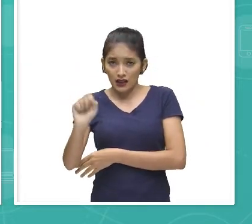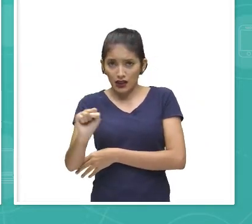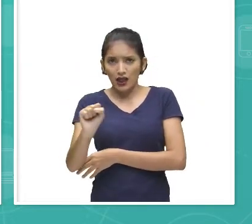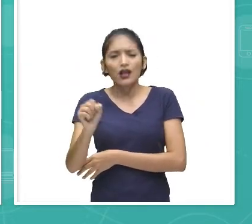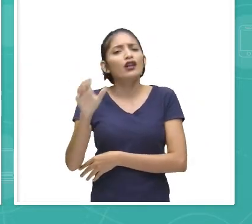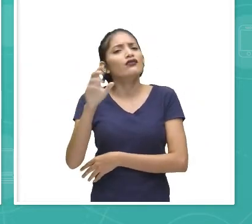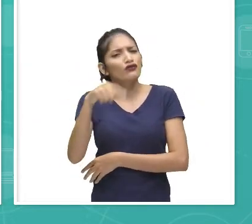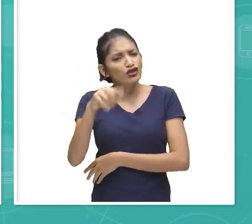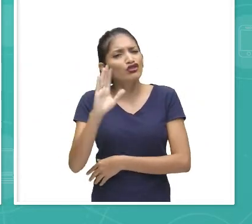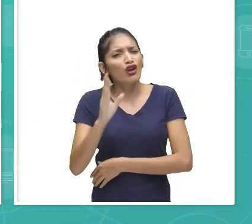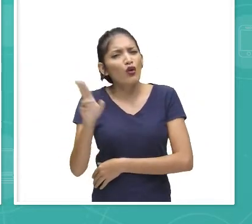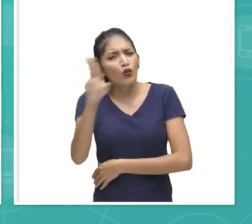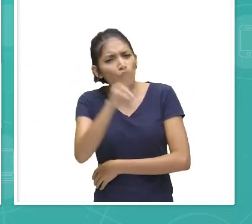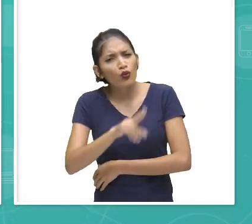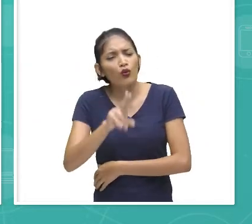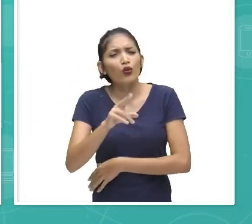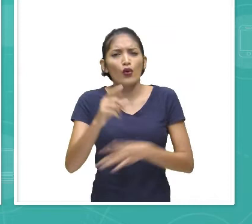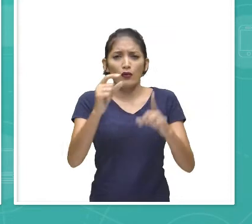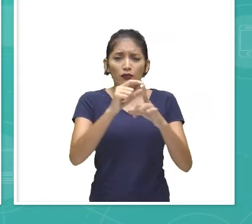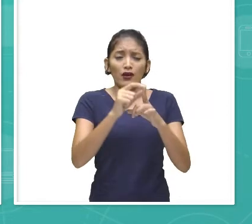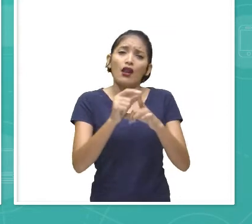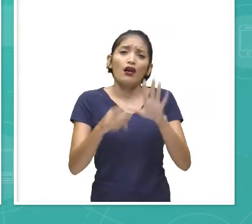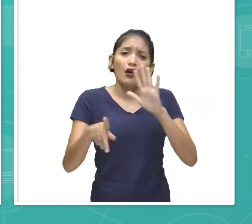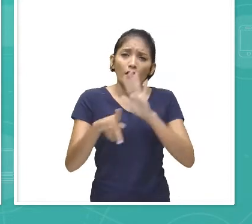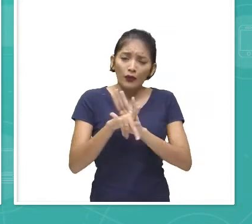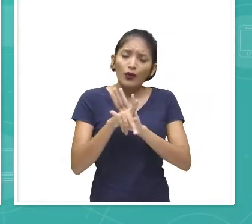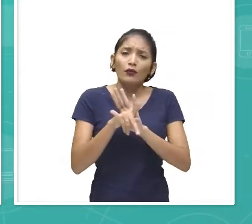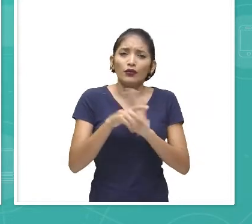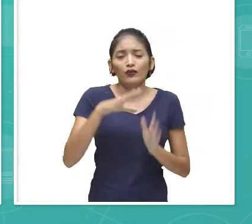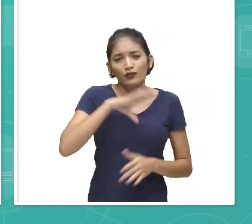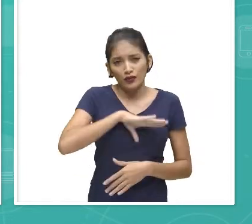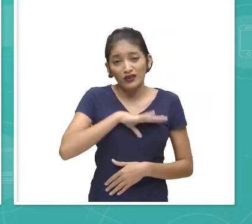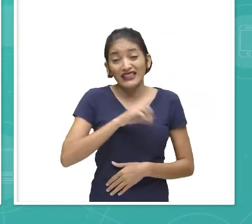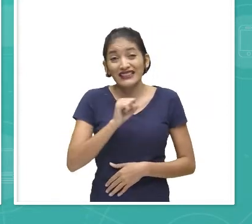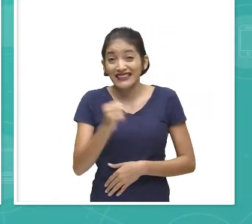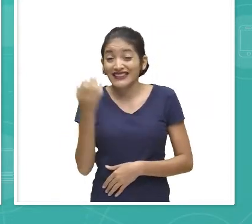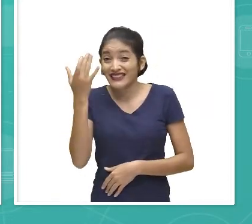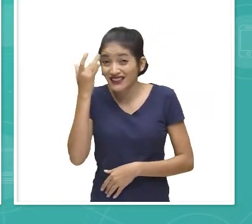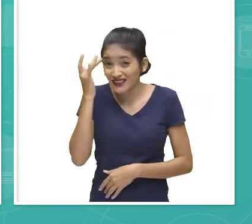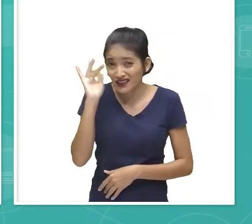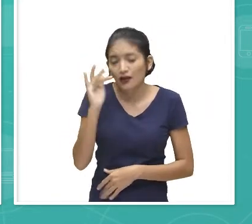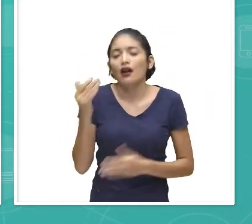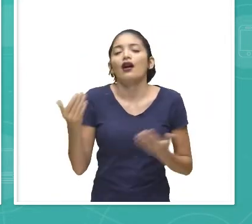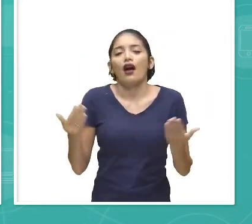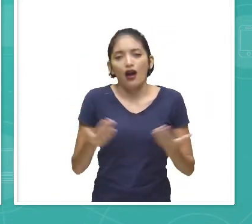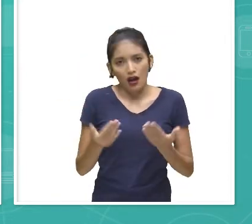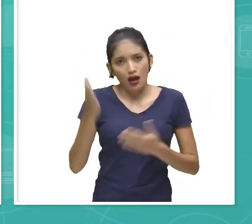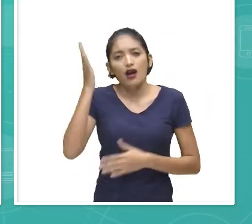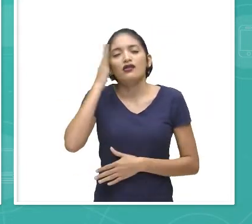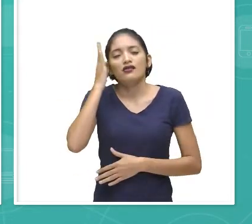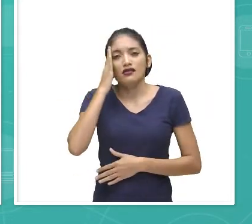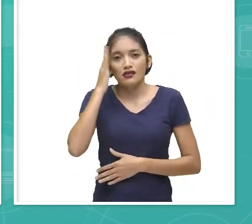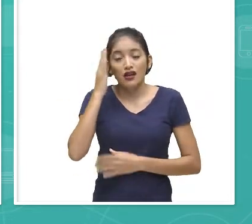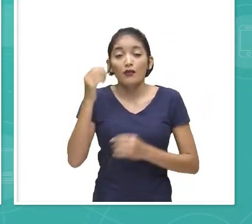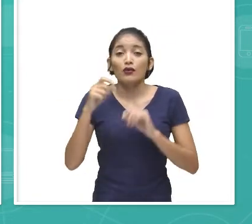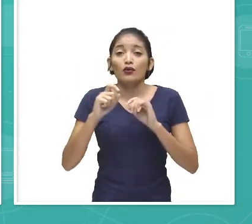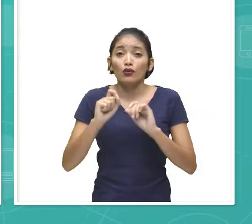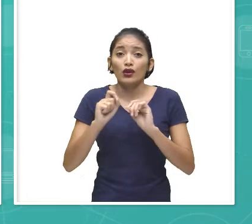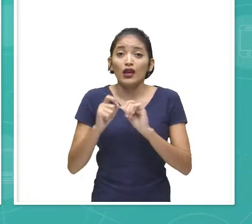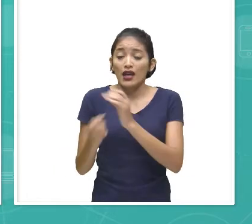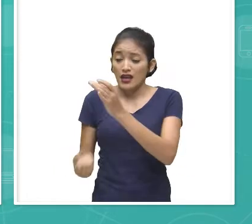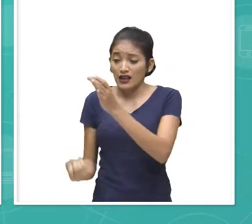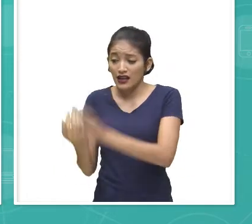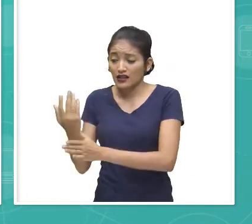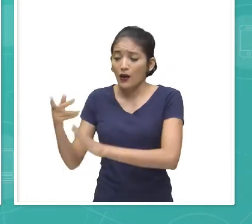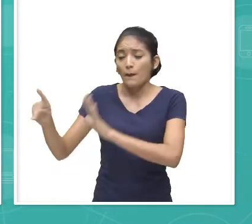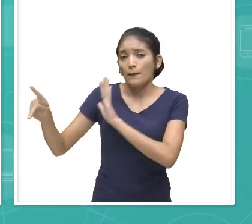já usa essas palavras aí no seu cotidiano. Se você não sabia, agora você sabe que elas têm uma origem,